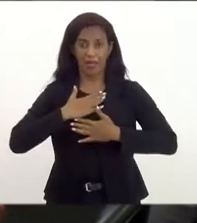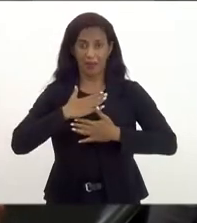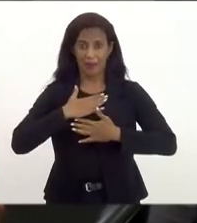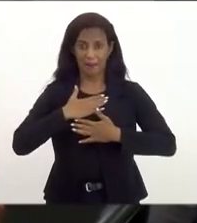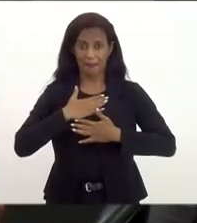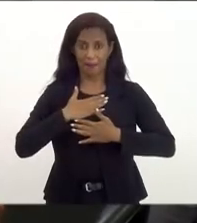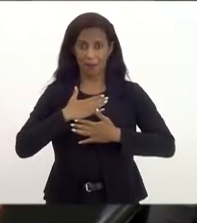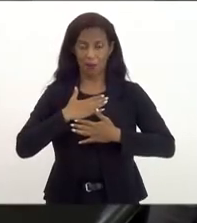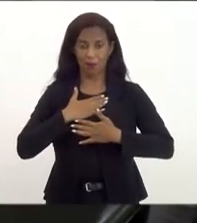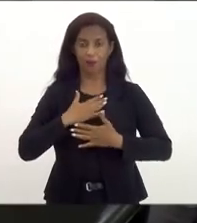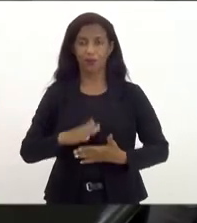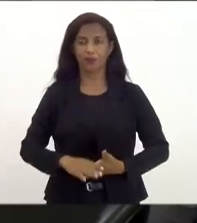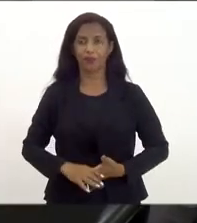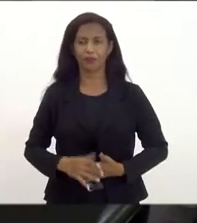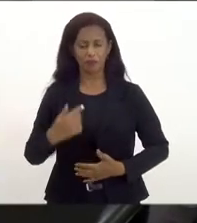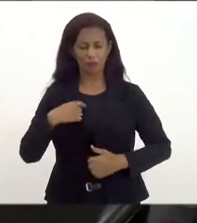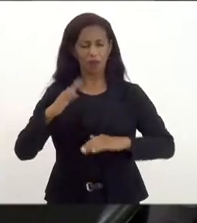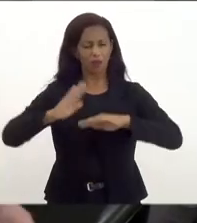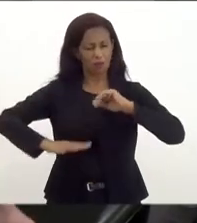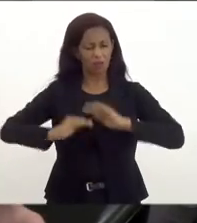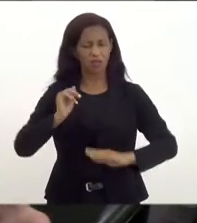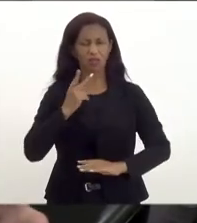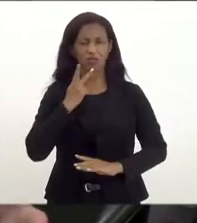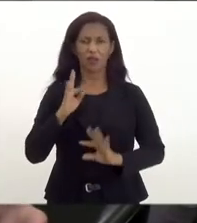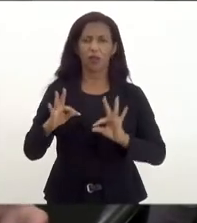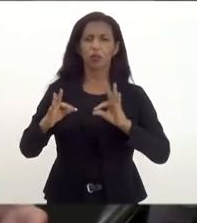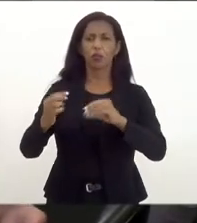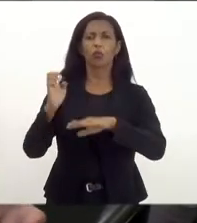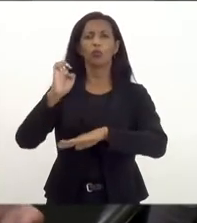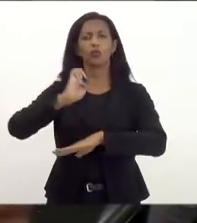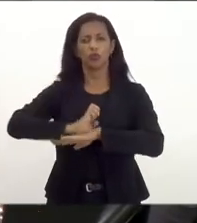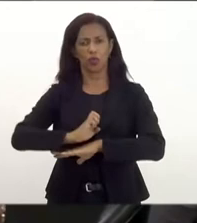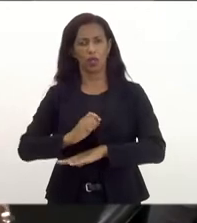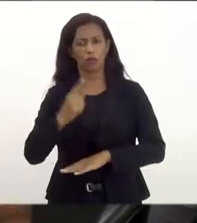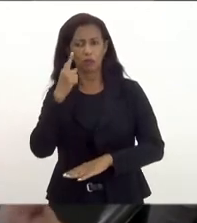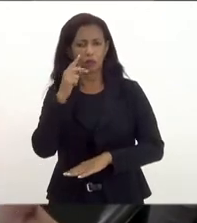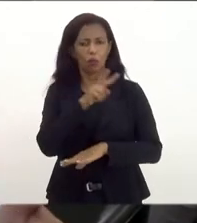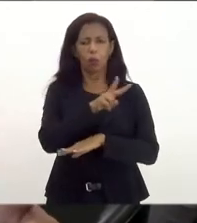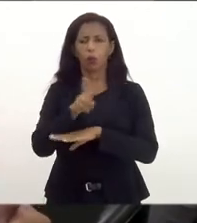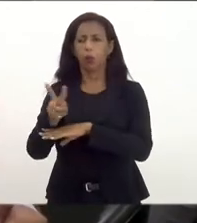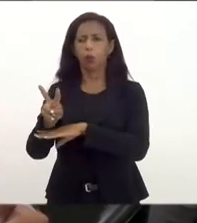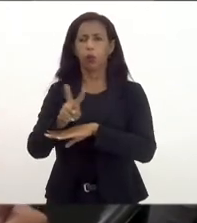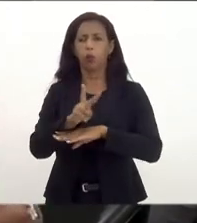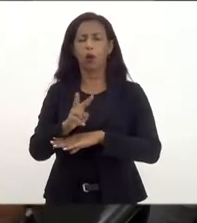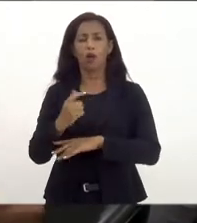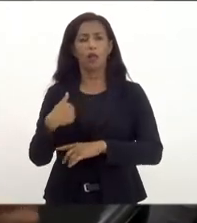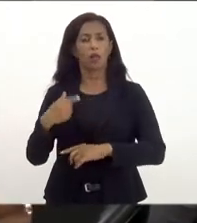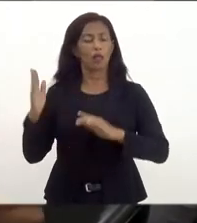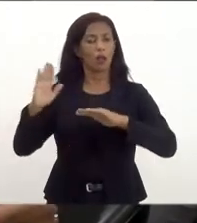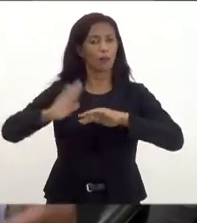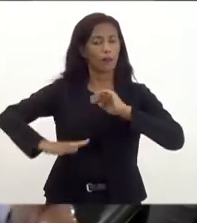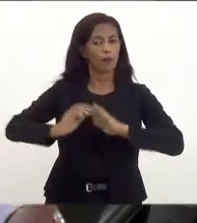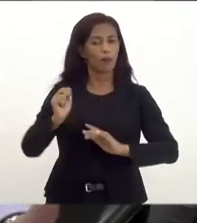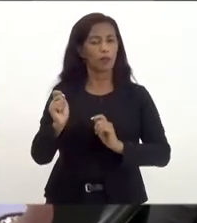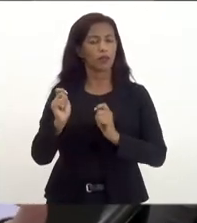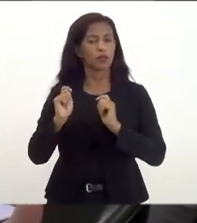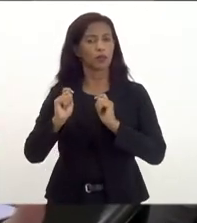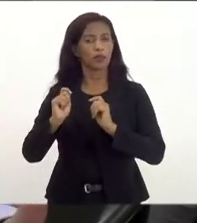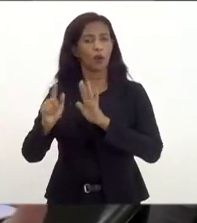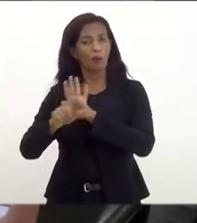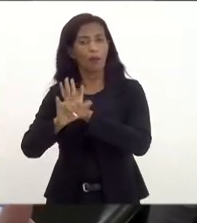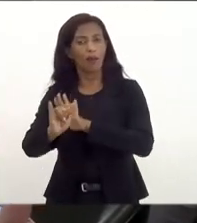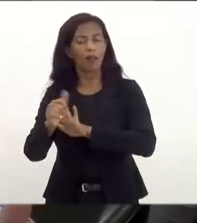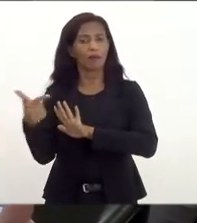pasta eu não tenho capacidade de hoje devia todo o Estado então hoje se a gente tem capacidade de colocar uma lei orçamentária